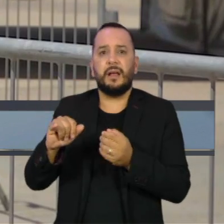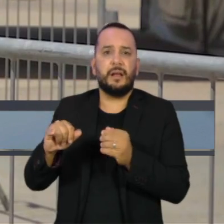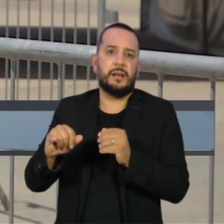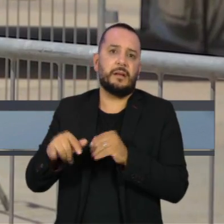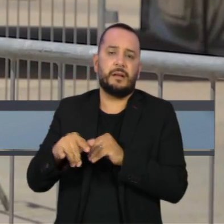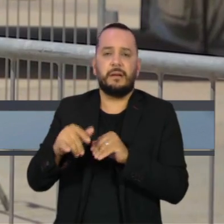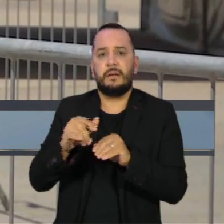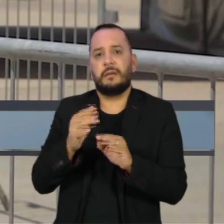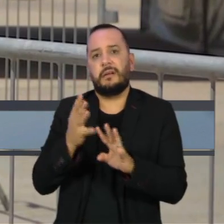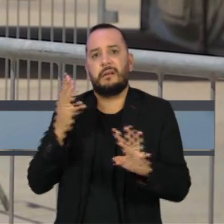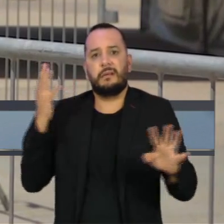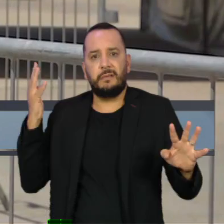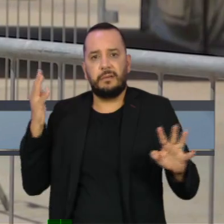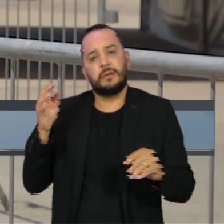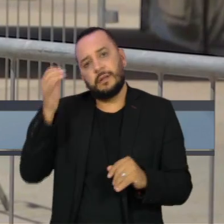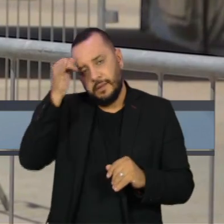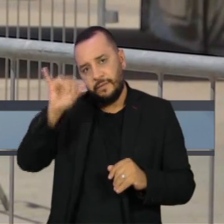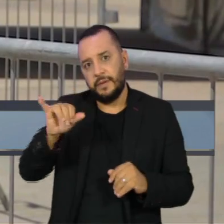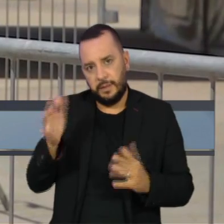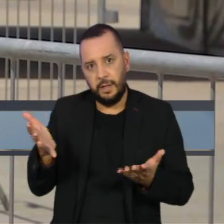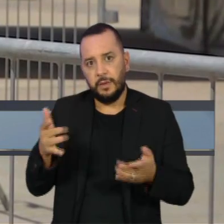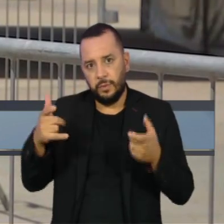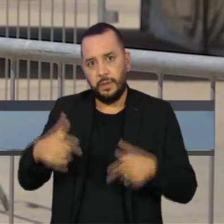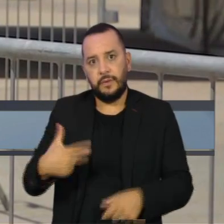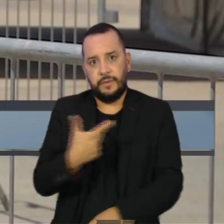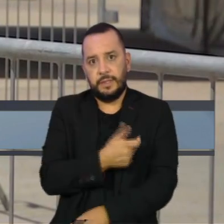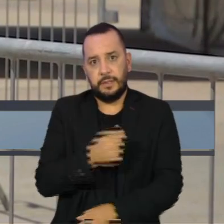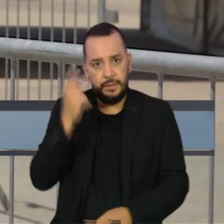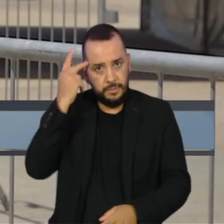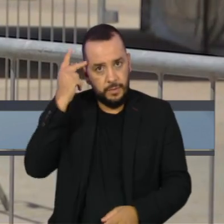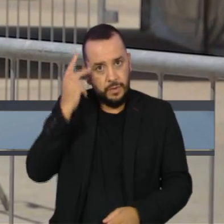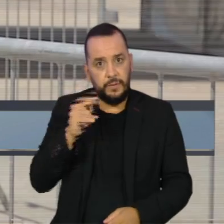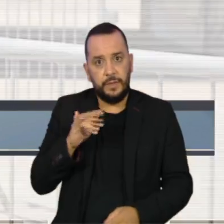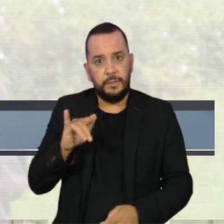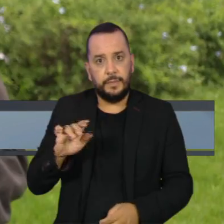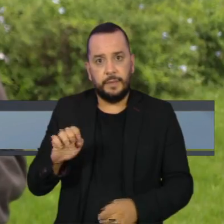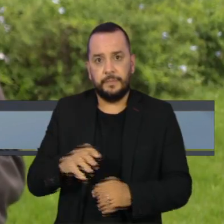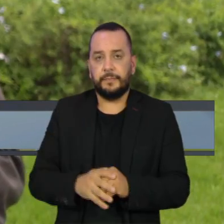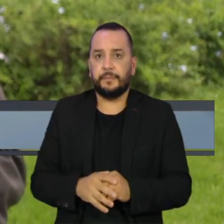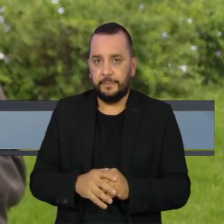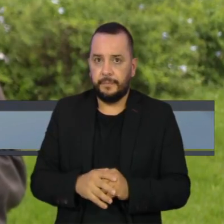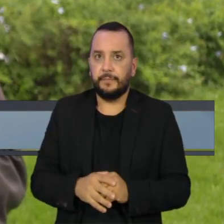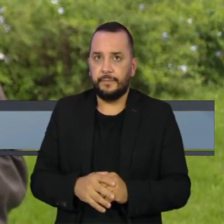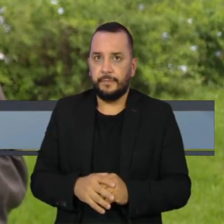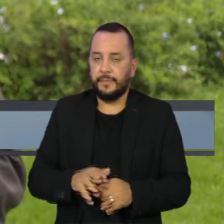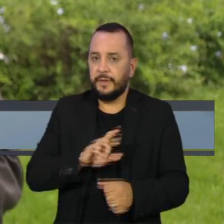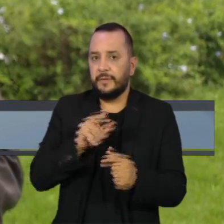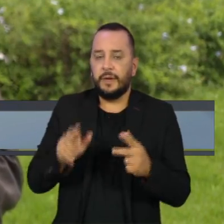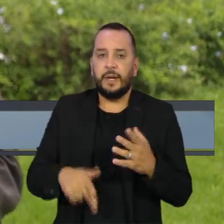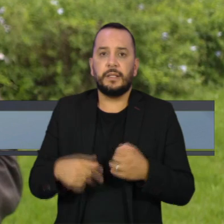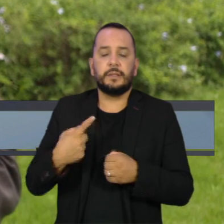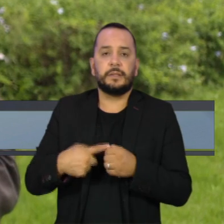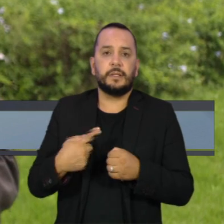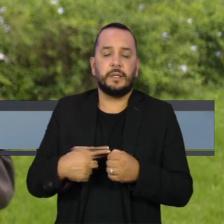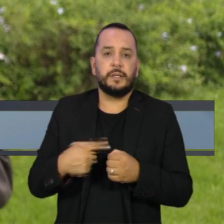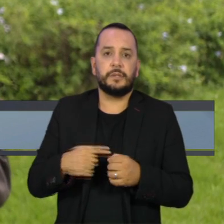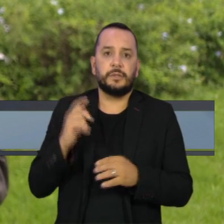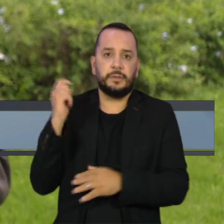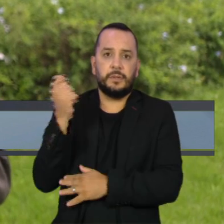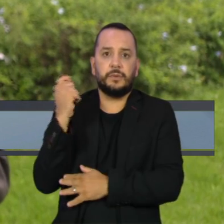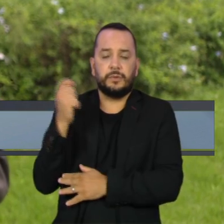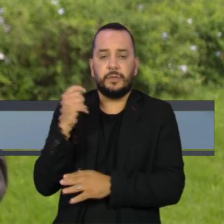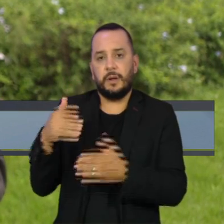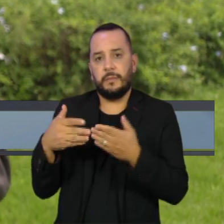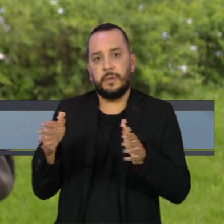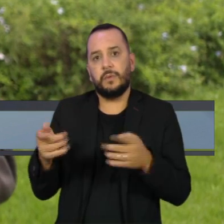aglomeração nos locais de aplicação as vacinas de São Paulo Felipe Neves várias cidades gaúchas de abriram o